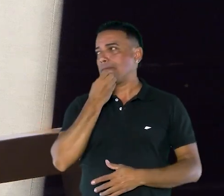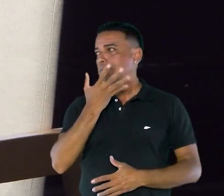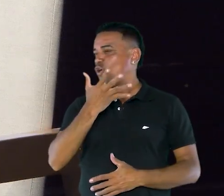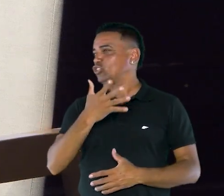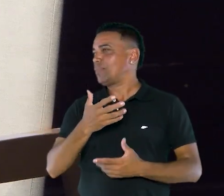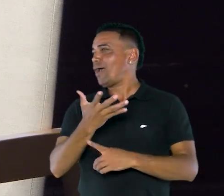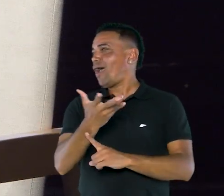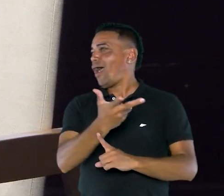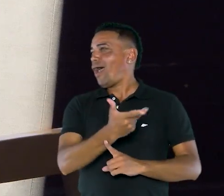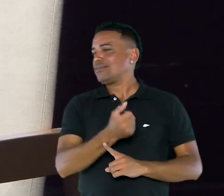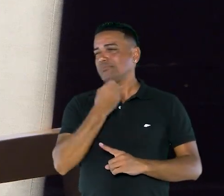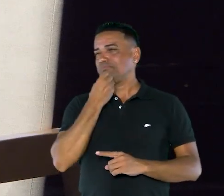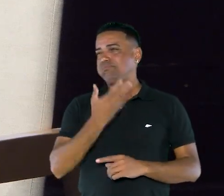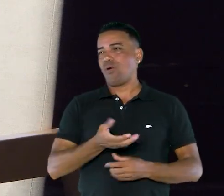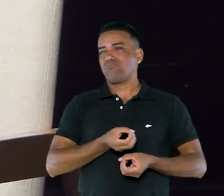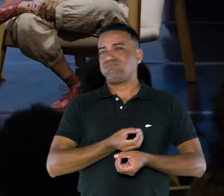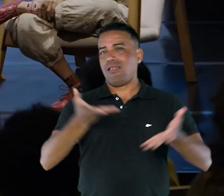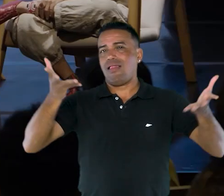bom.